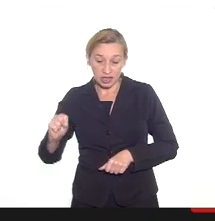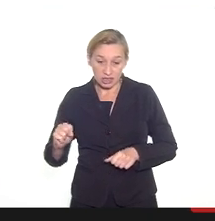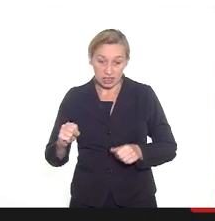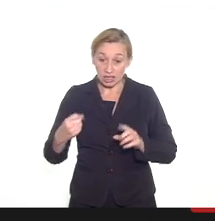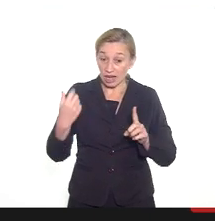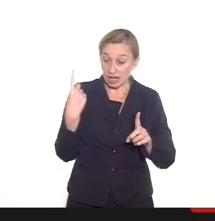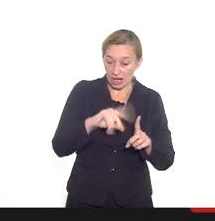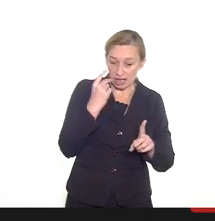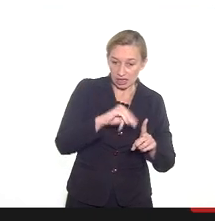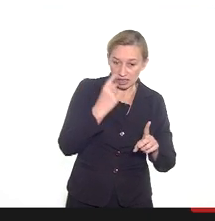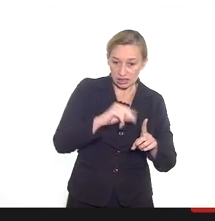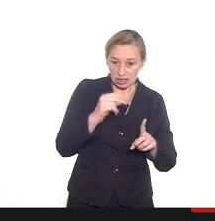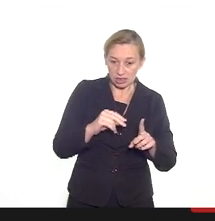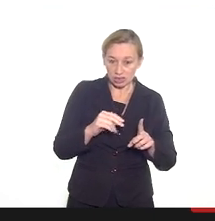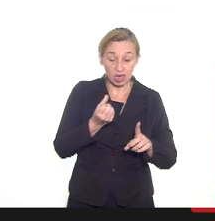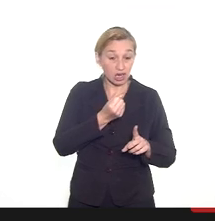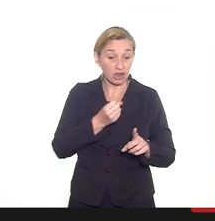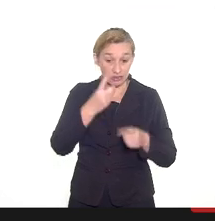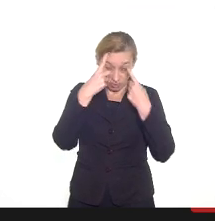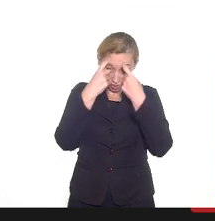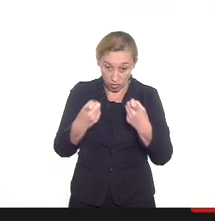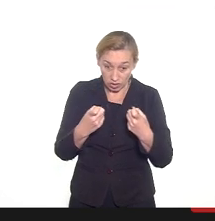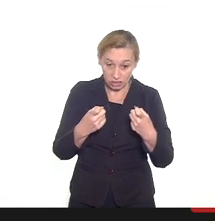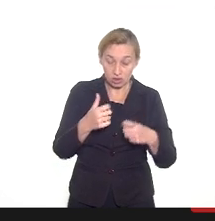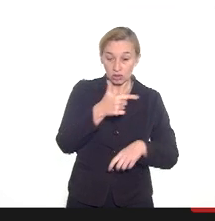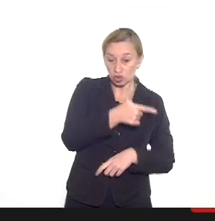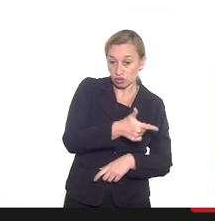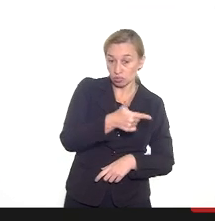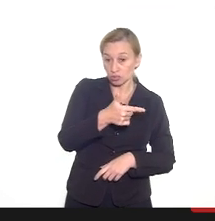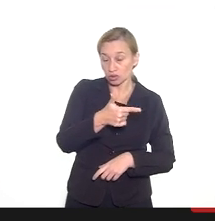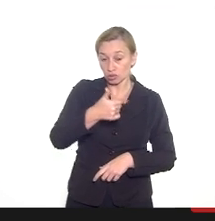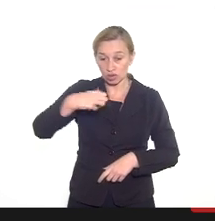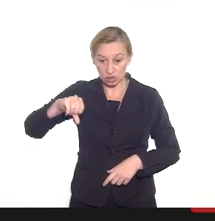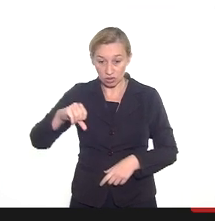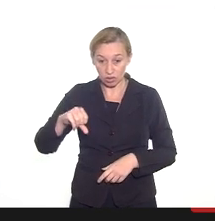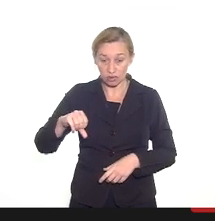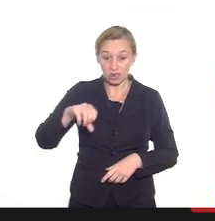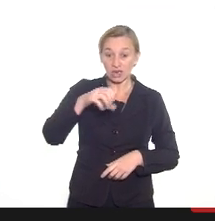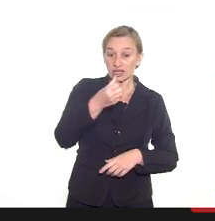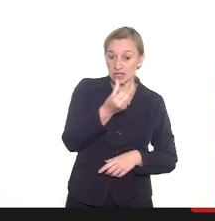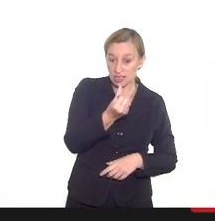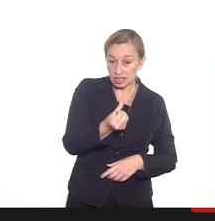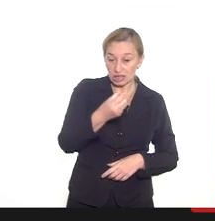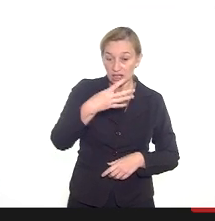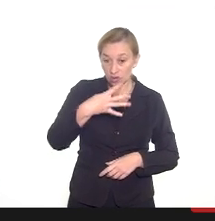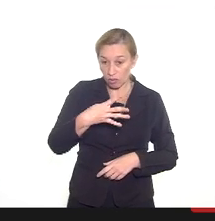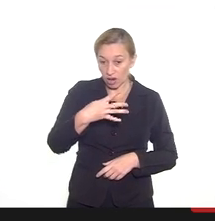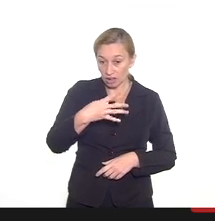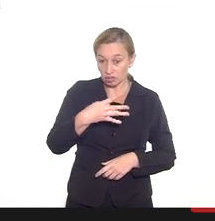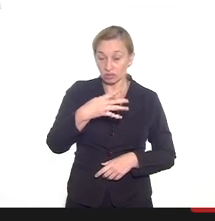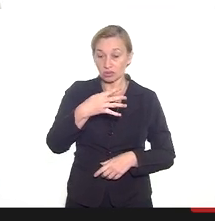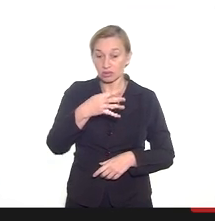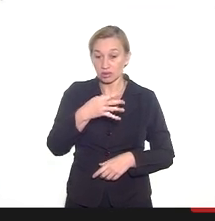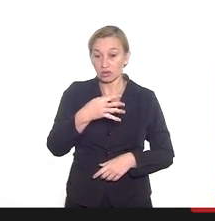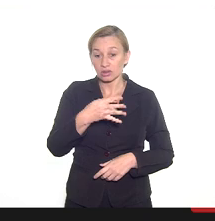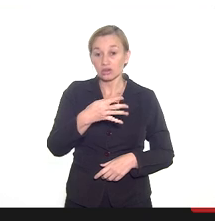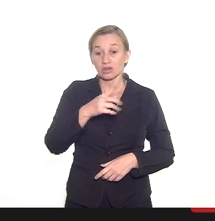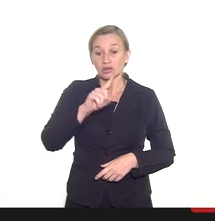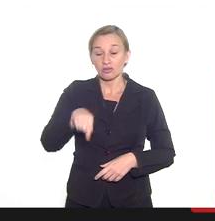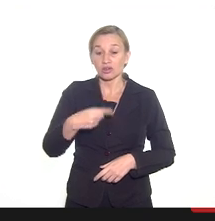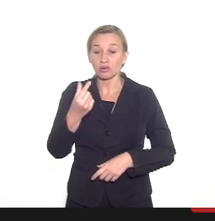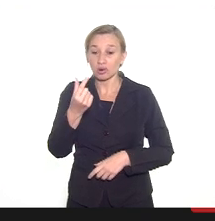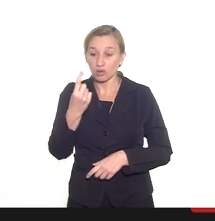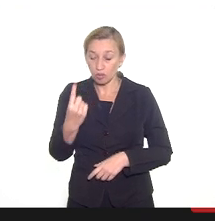de 60,1% em 2019 para 64,1% em 2020. E para a